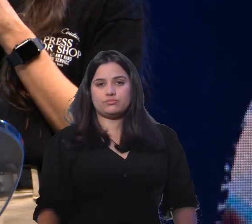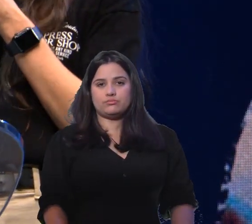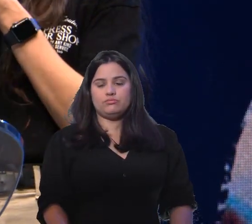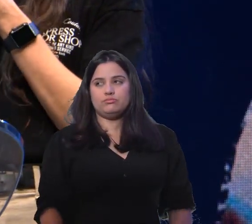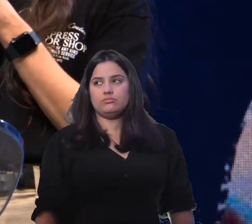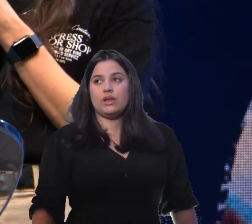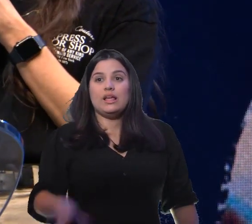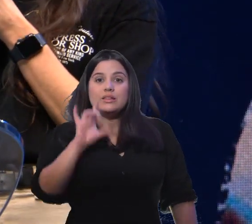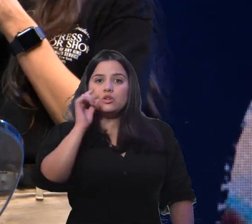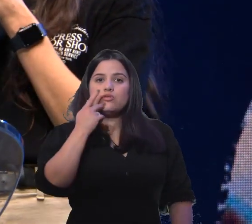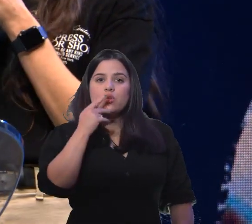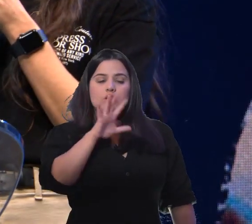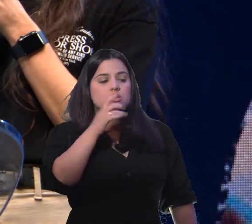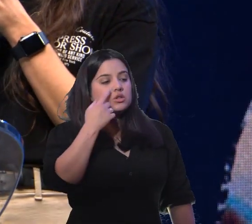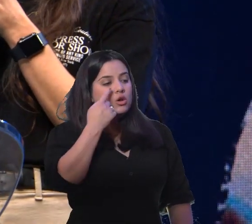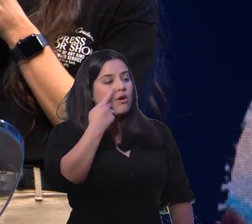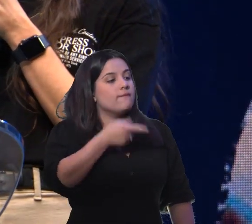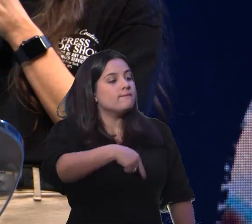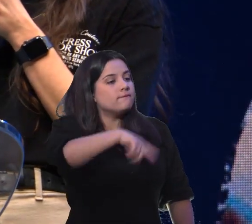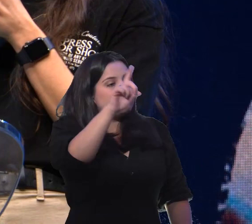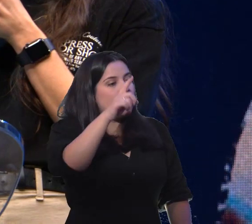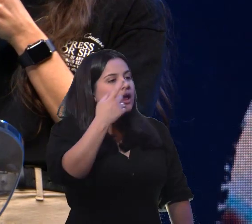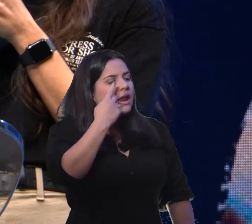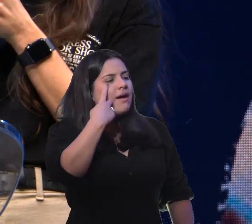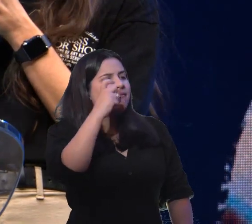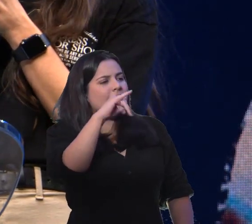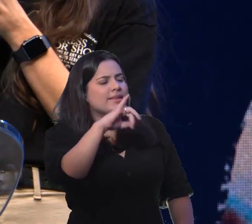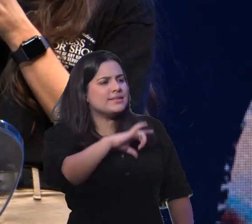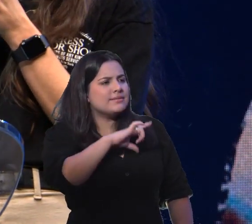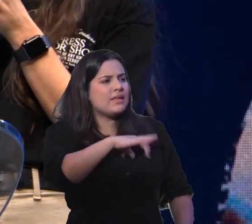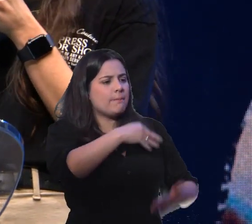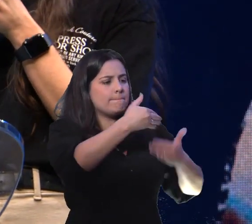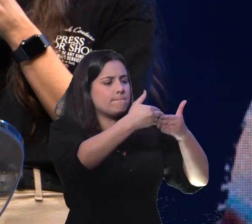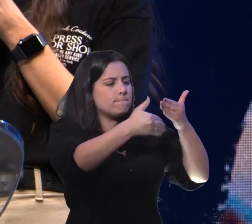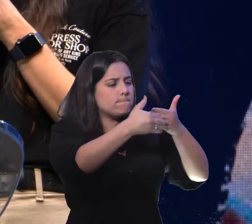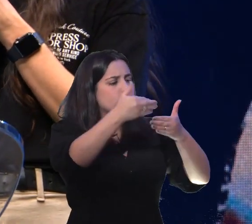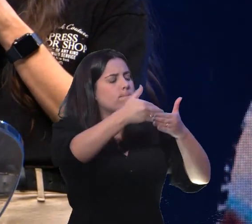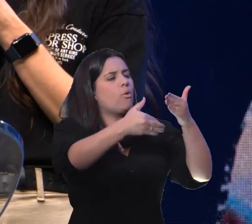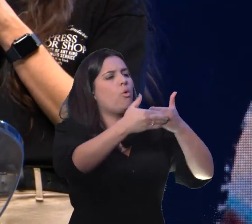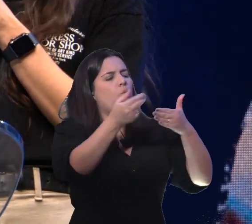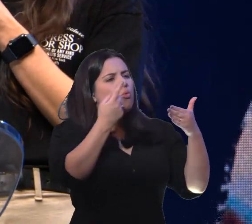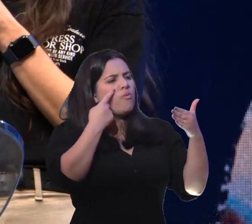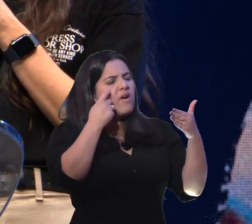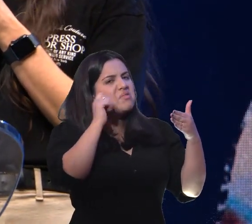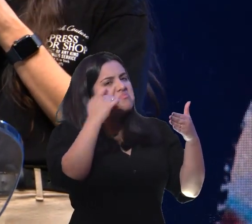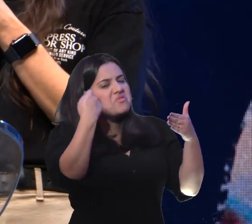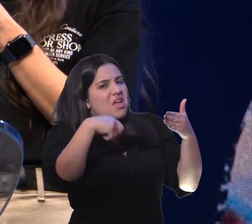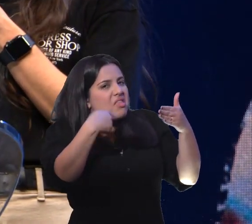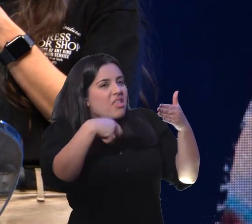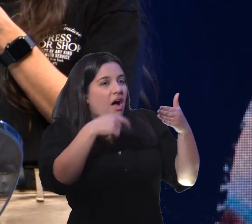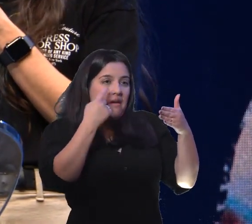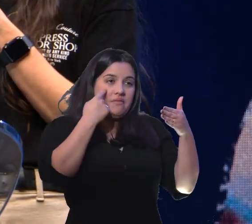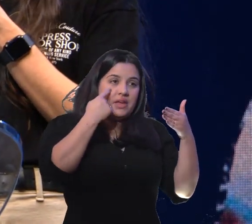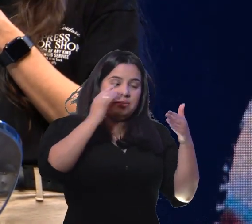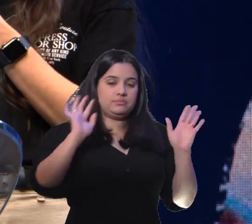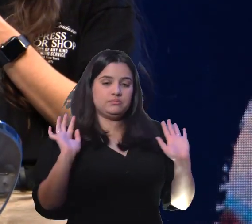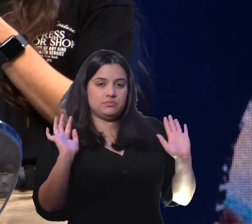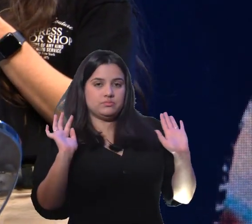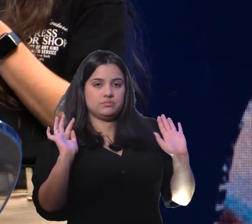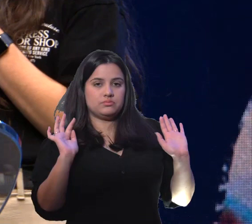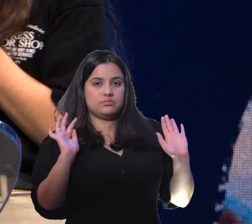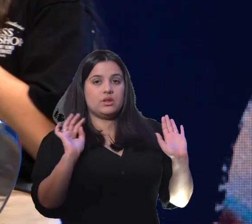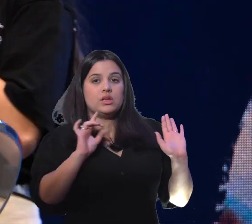conseguem entrar. Vão lá na terra para ver se tem gigantes ou não, para ver se eles são mais fortes que vocês ou não, porque dependendo a gente vai ou não vai.